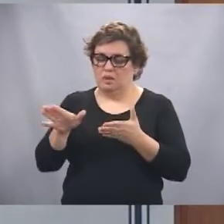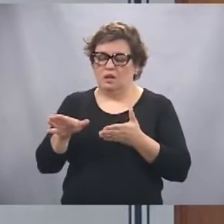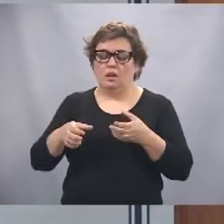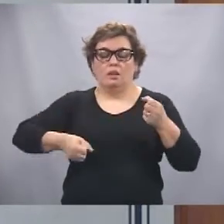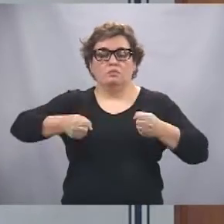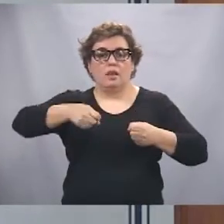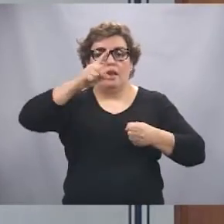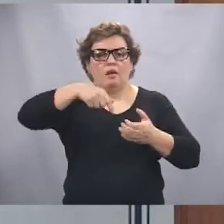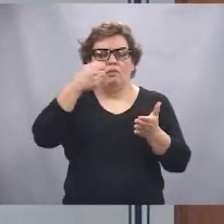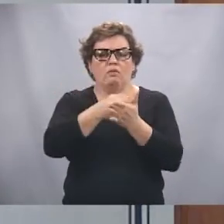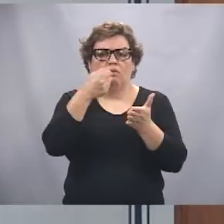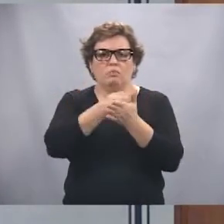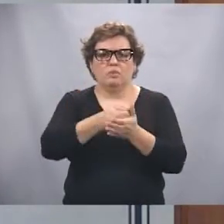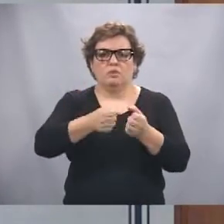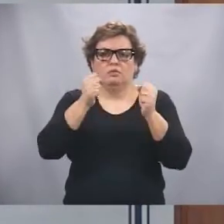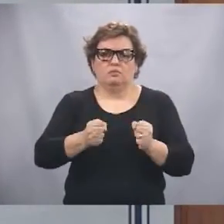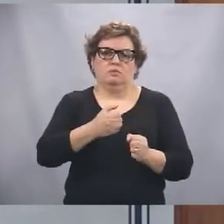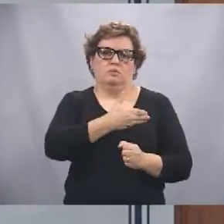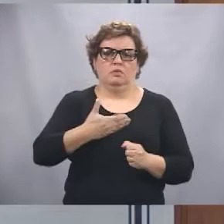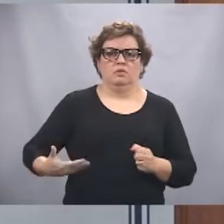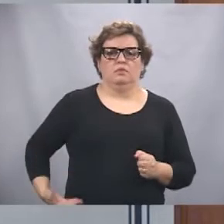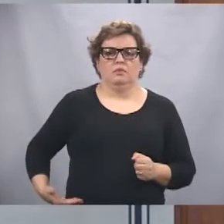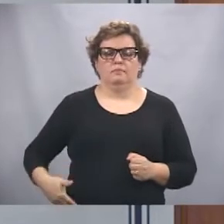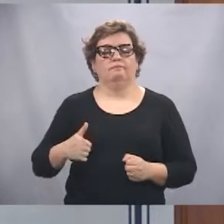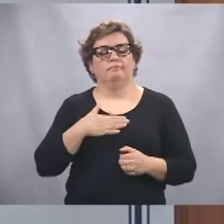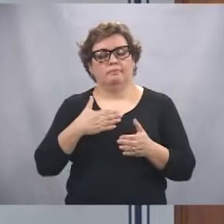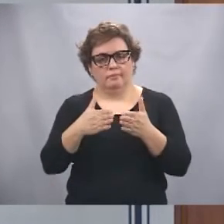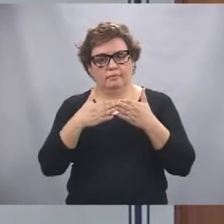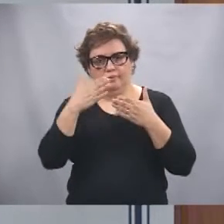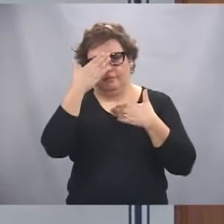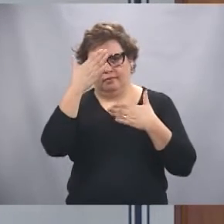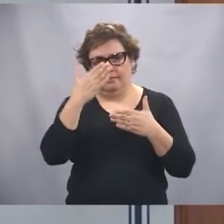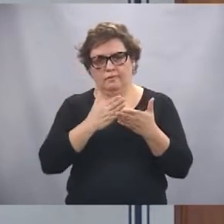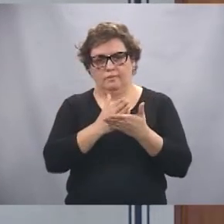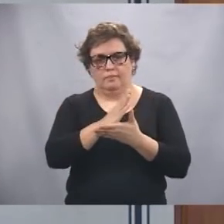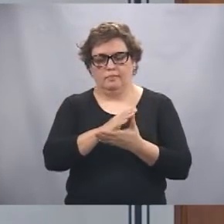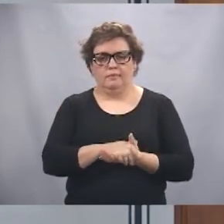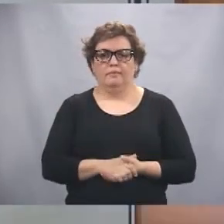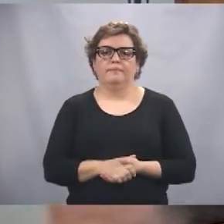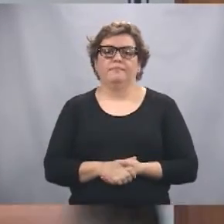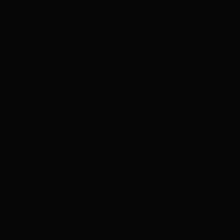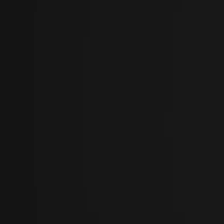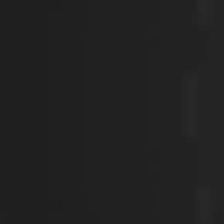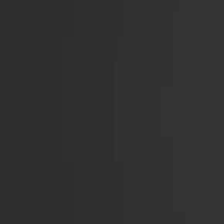porque isso é obrigação do poder público. Está aqui o meu requerimento, peço a aprovação dos pares.